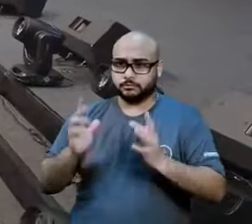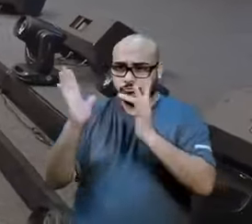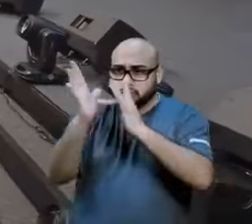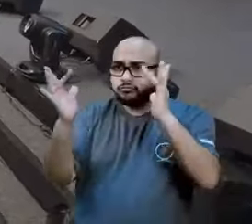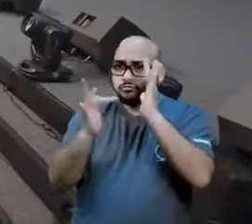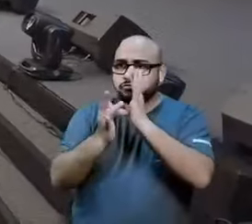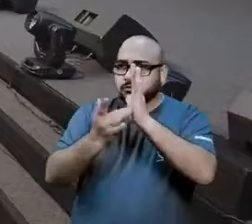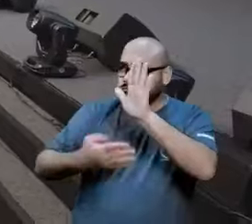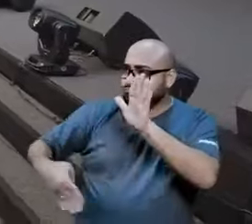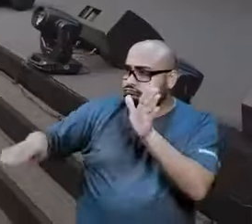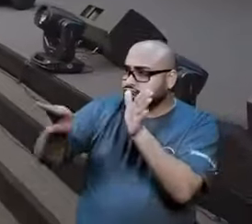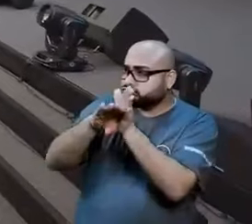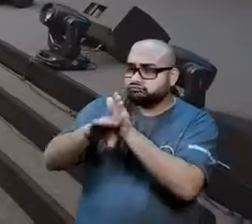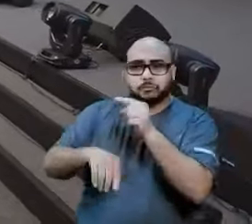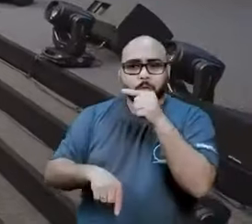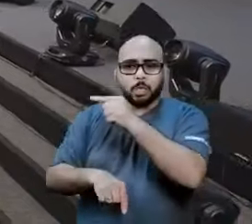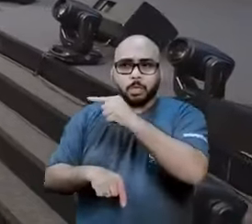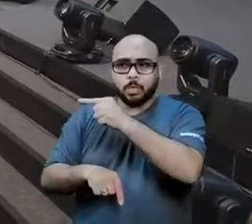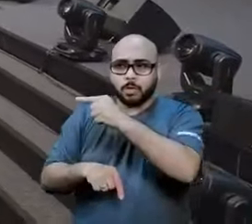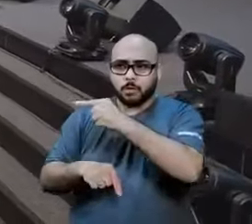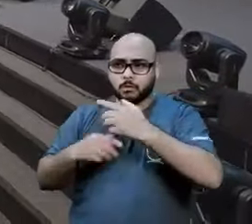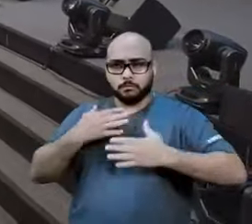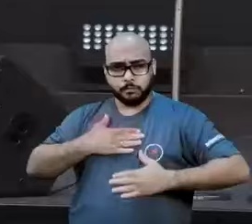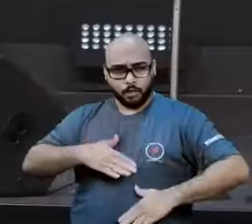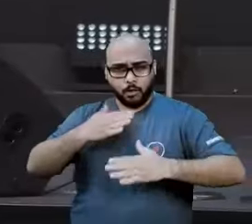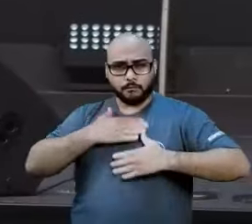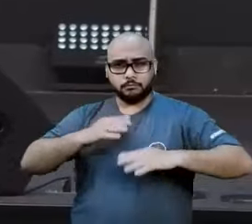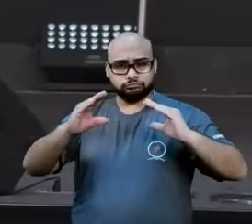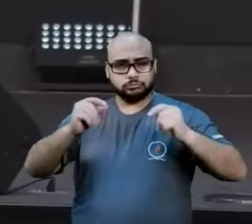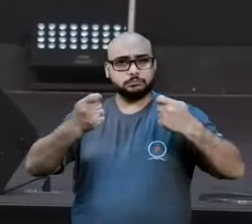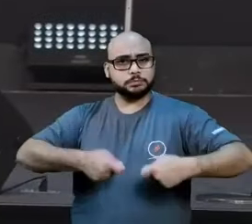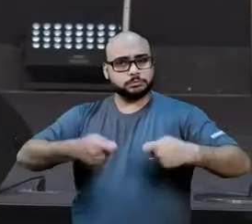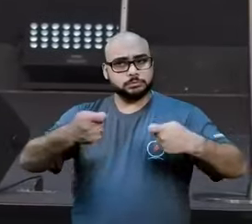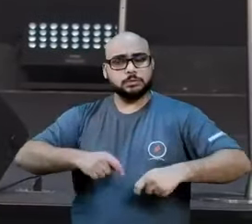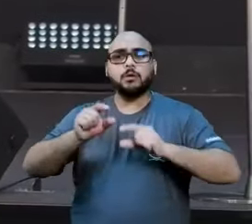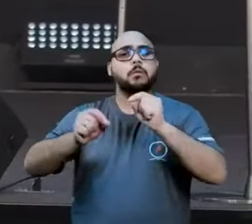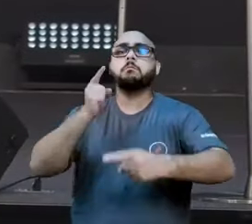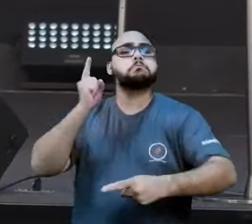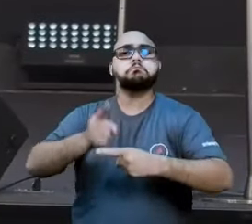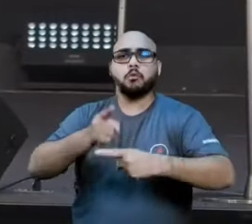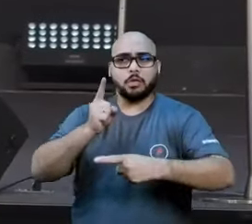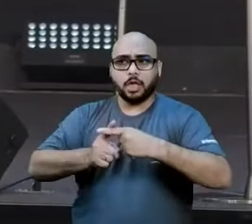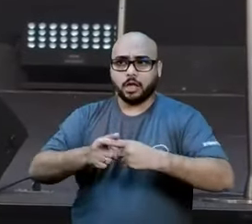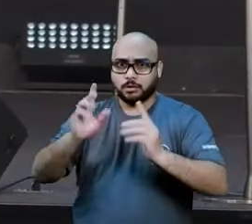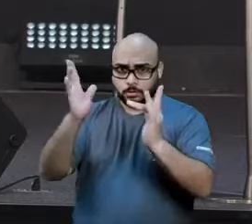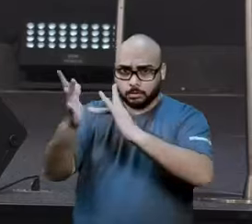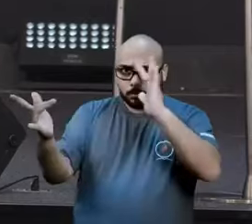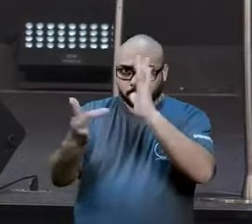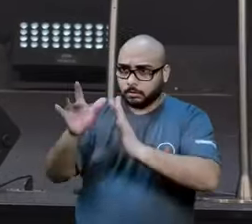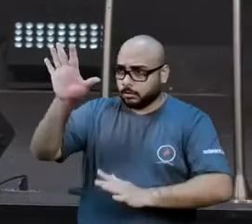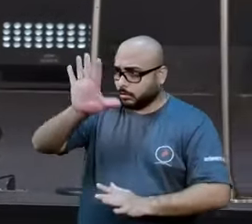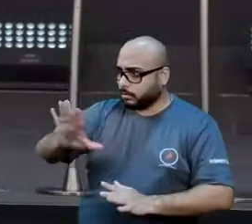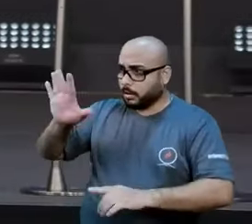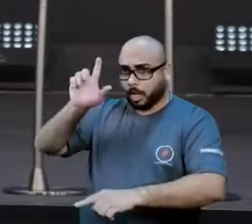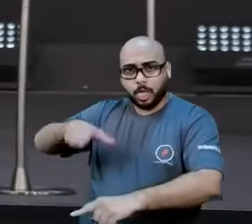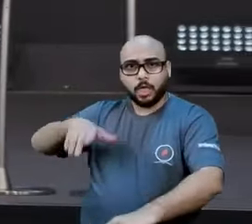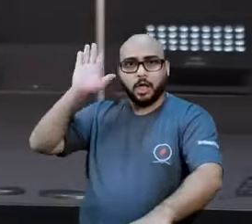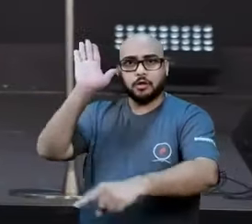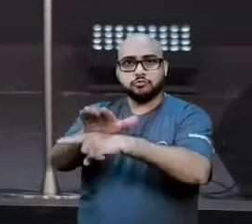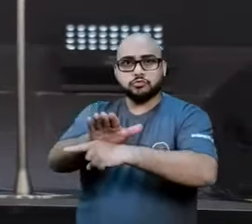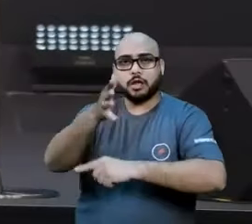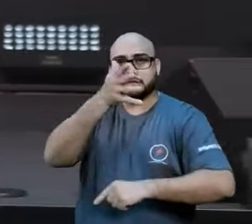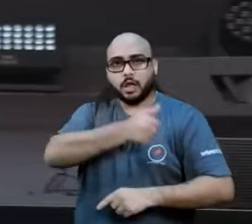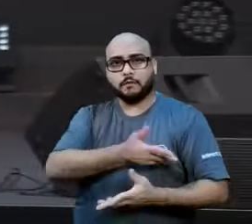te destruir o momento anterior à tua destruição virá o socorro de